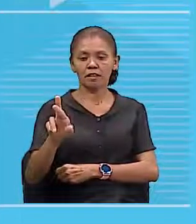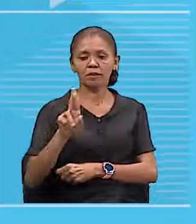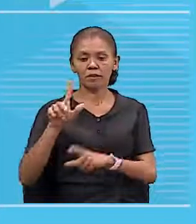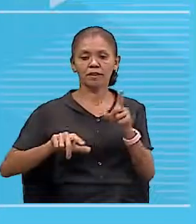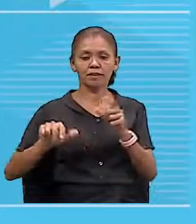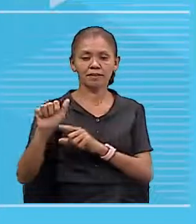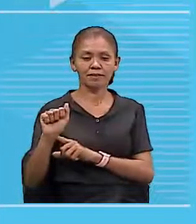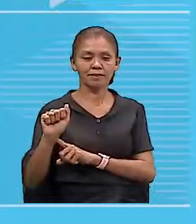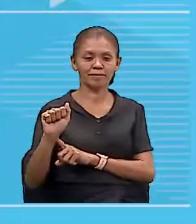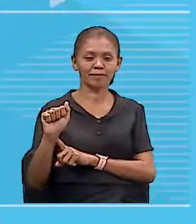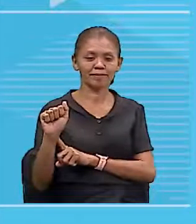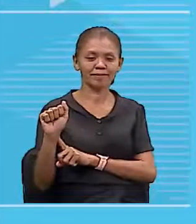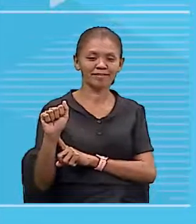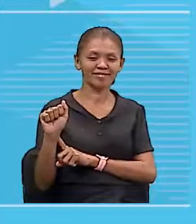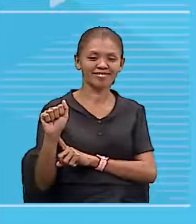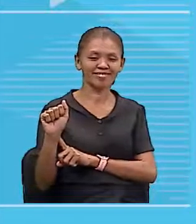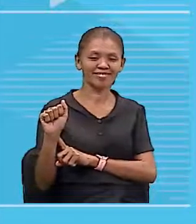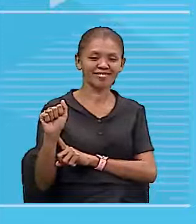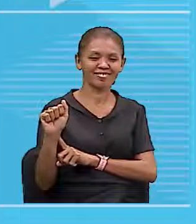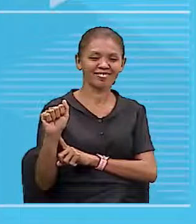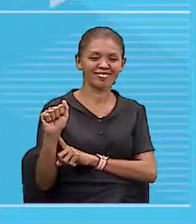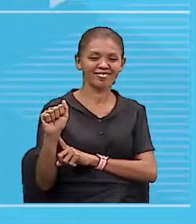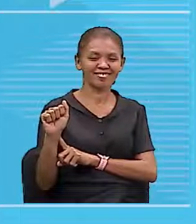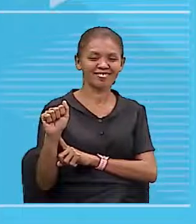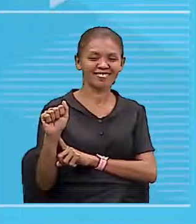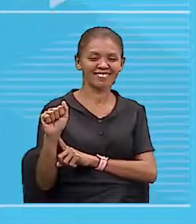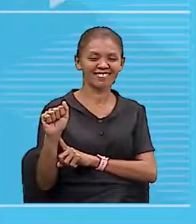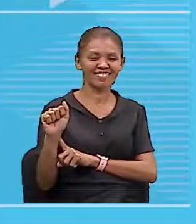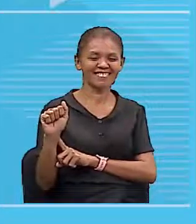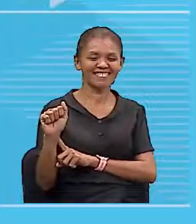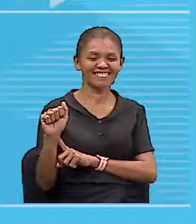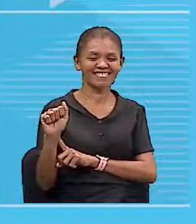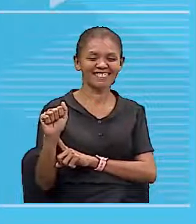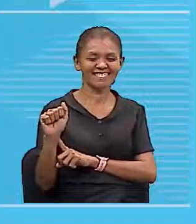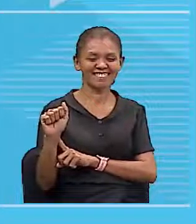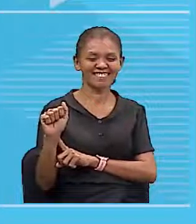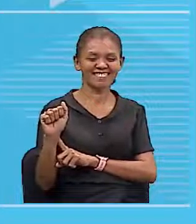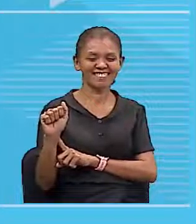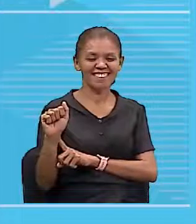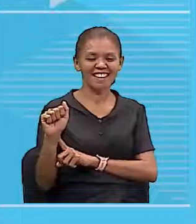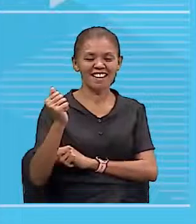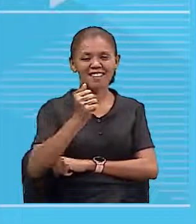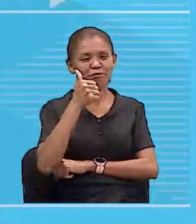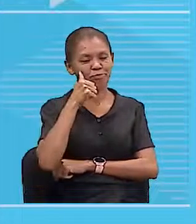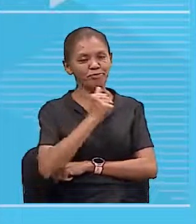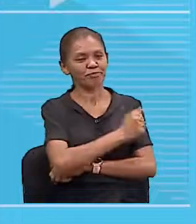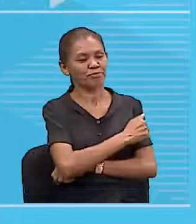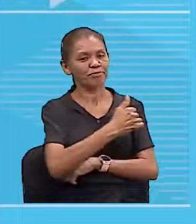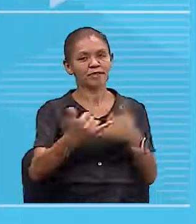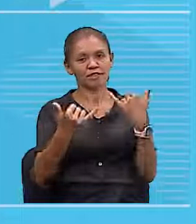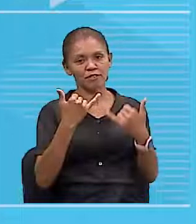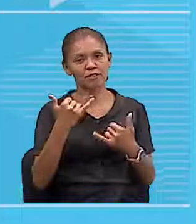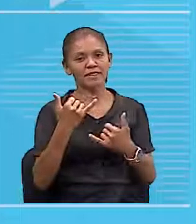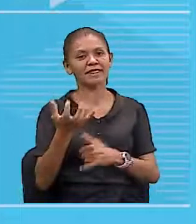a Adriana está com vontade errar uma essa aí foi boa tava com vontade de errar uma não